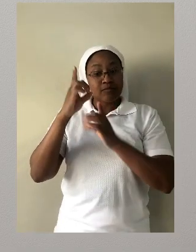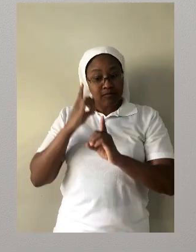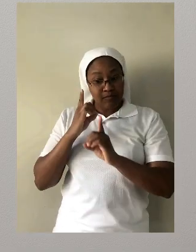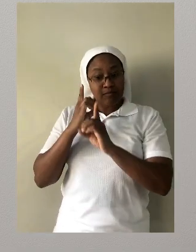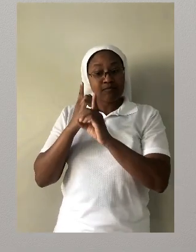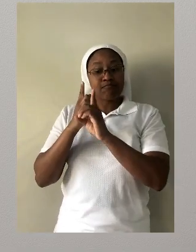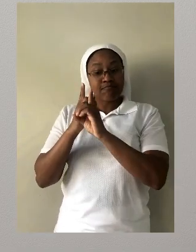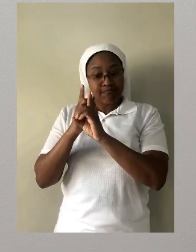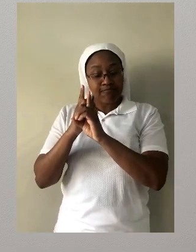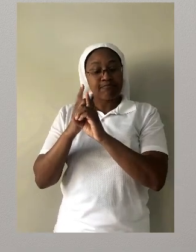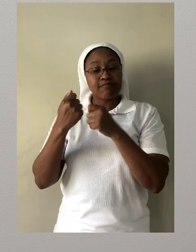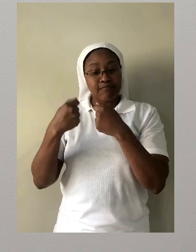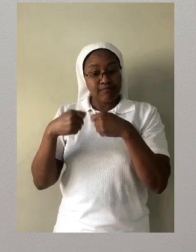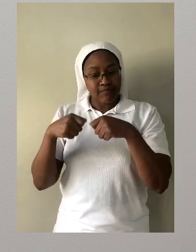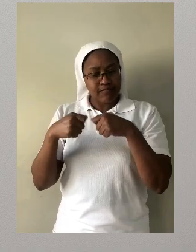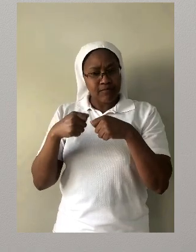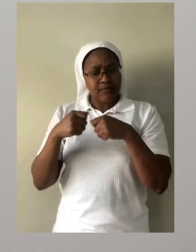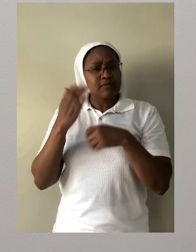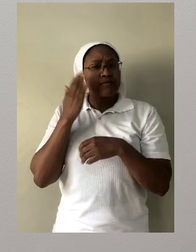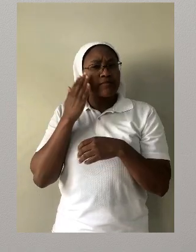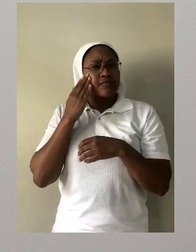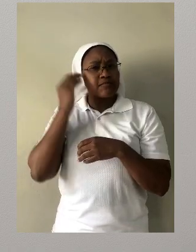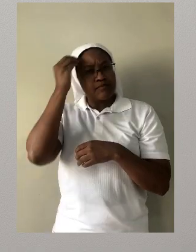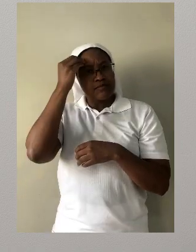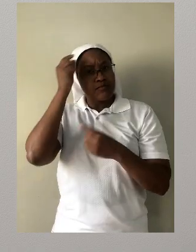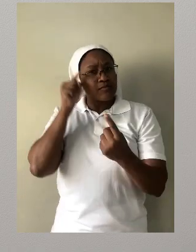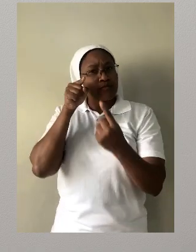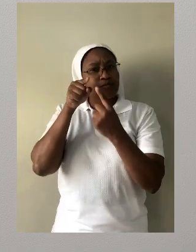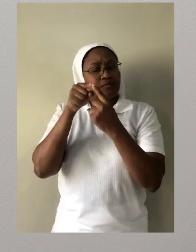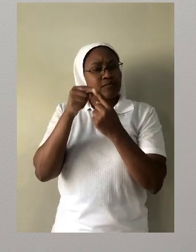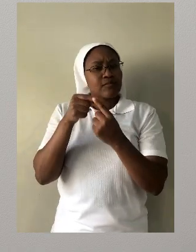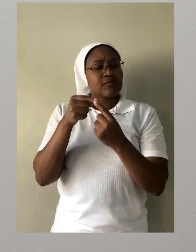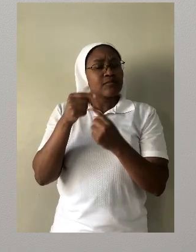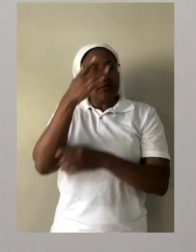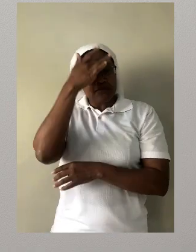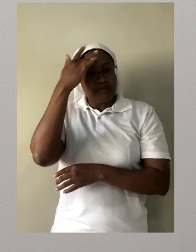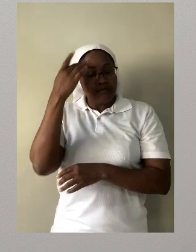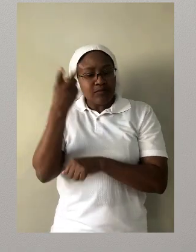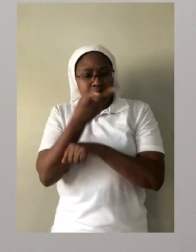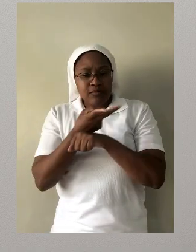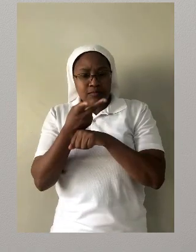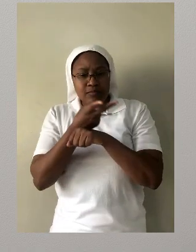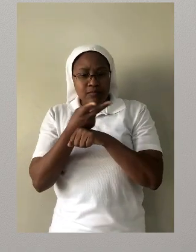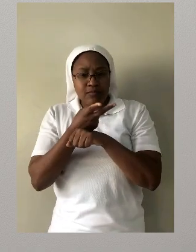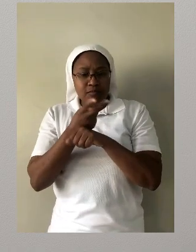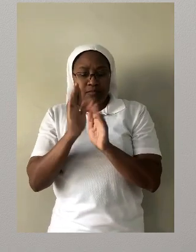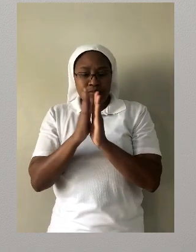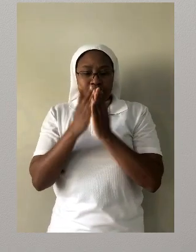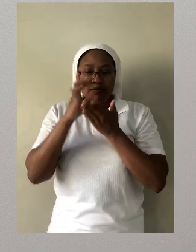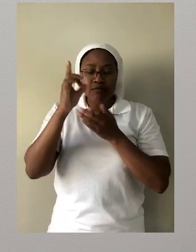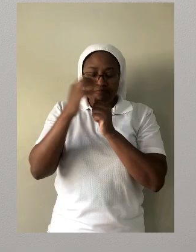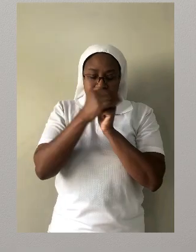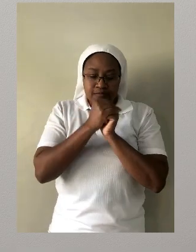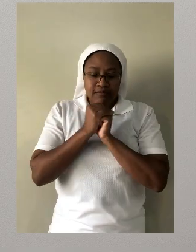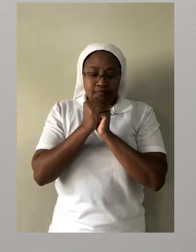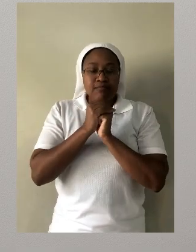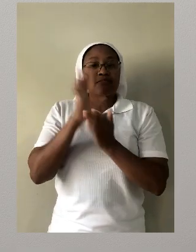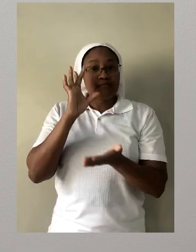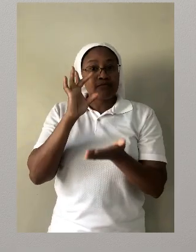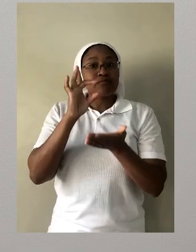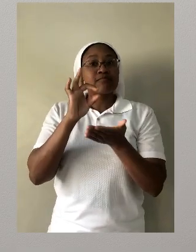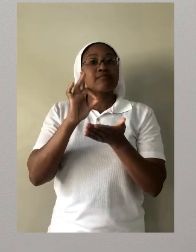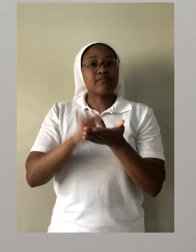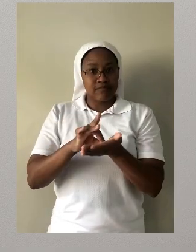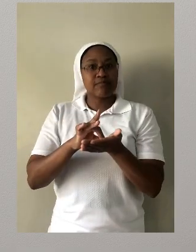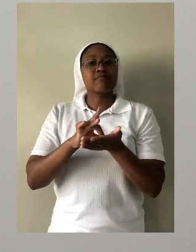ela se encontra. Você já pensou o motivo que levou tanta gente a buscar a leitura orante da palavra? Foram,